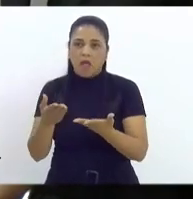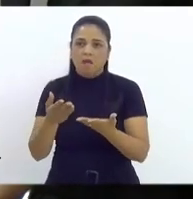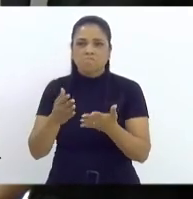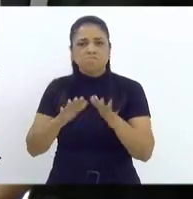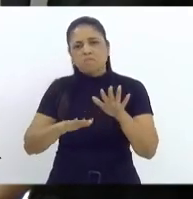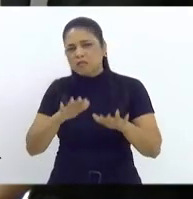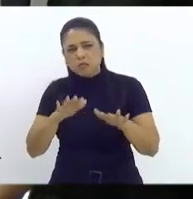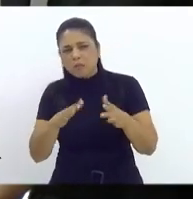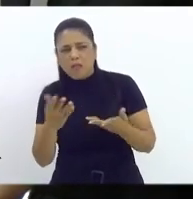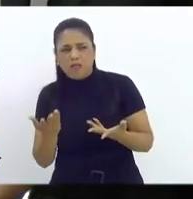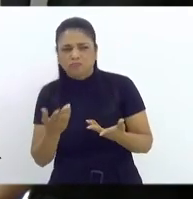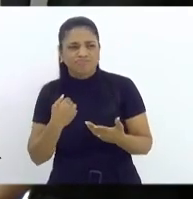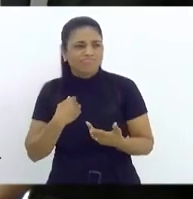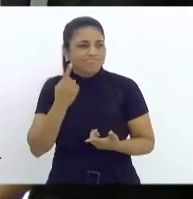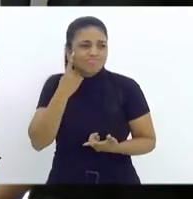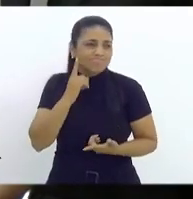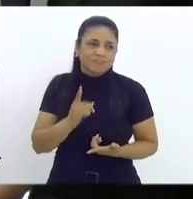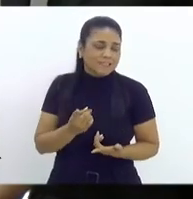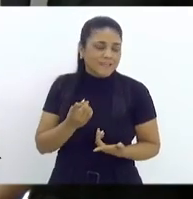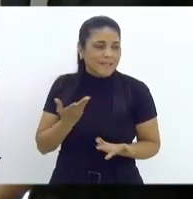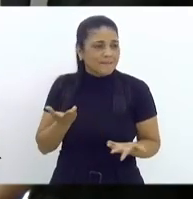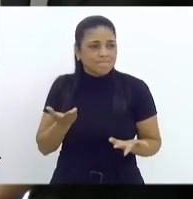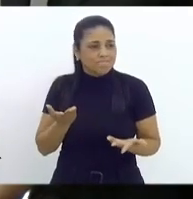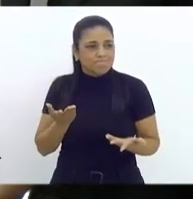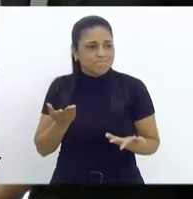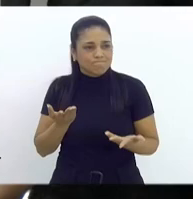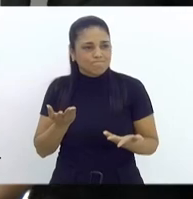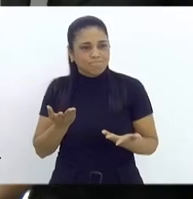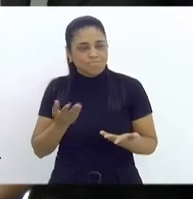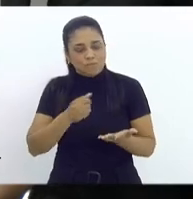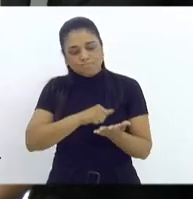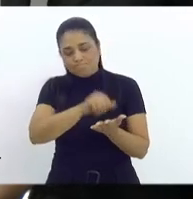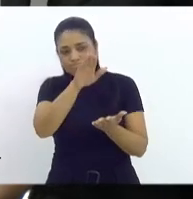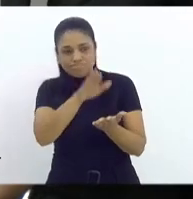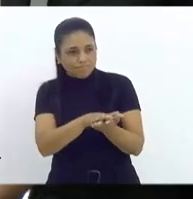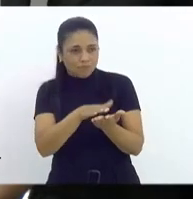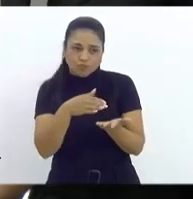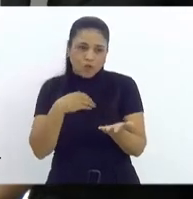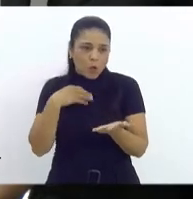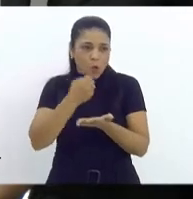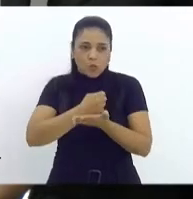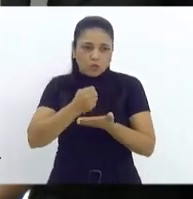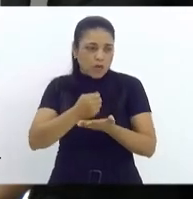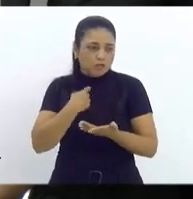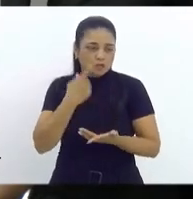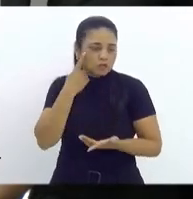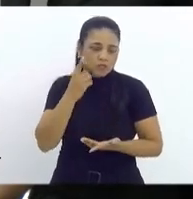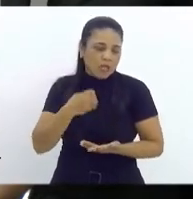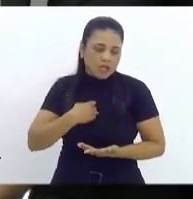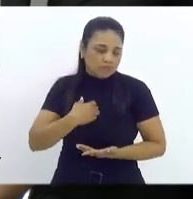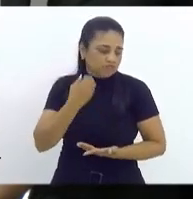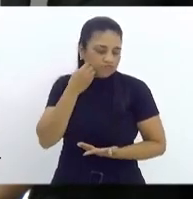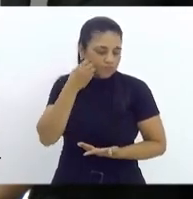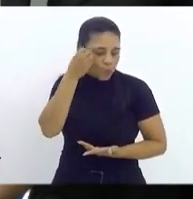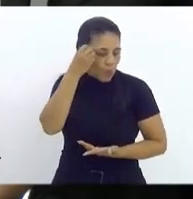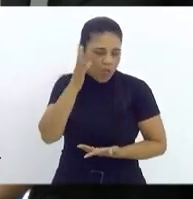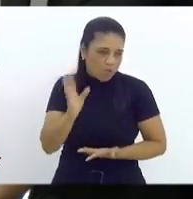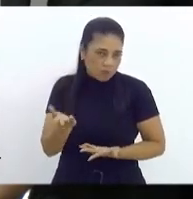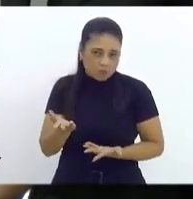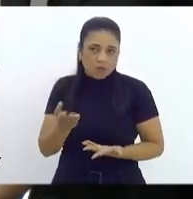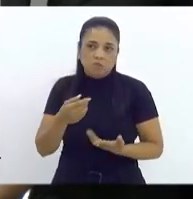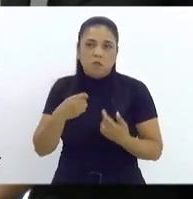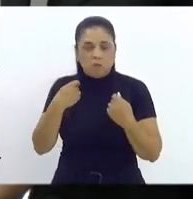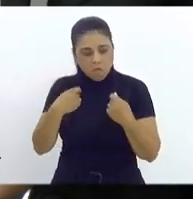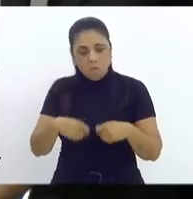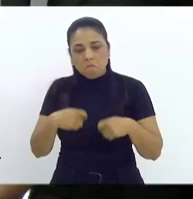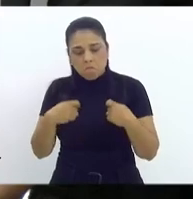número preciso. Assim, eu não tenho nenhuma por descumprimento contratual, nenhum na minha memória. Mas, assim, mas a gente pode analisar, sempre